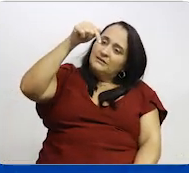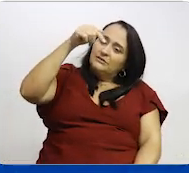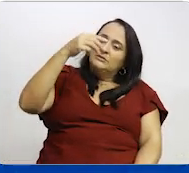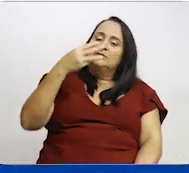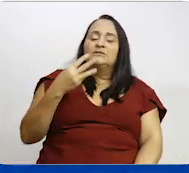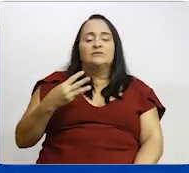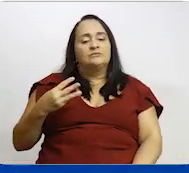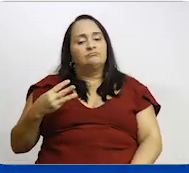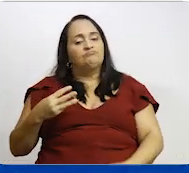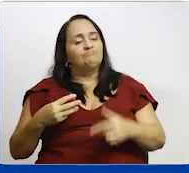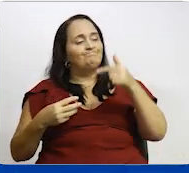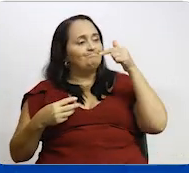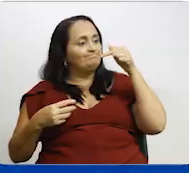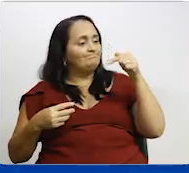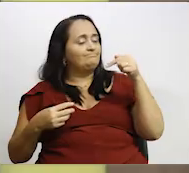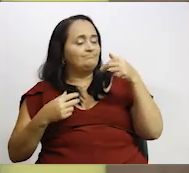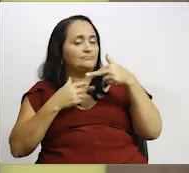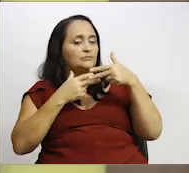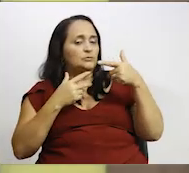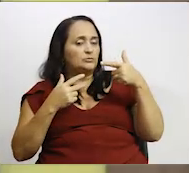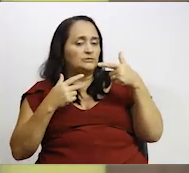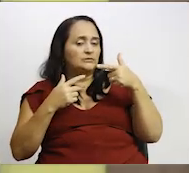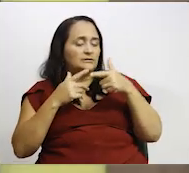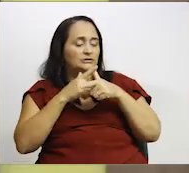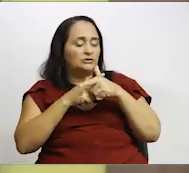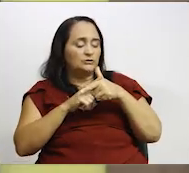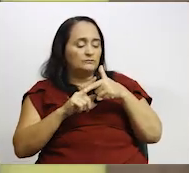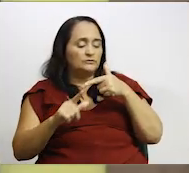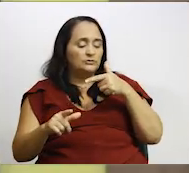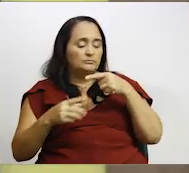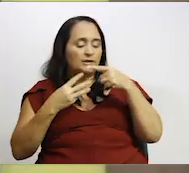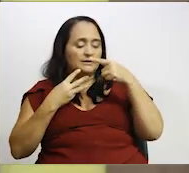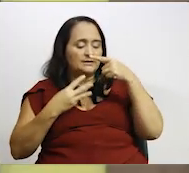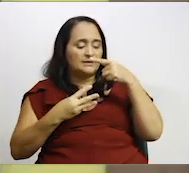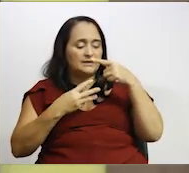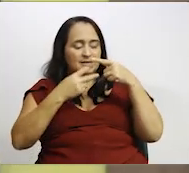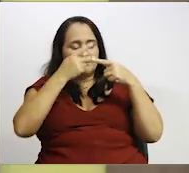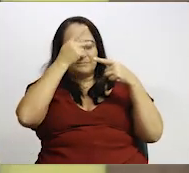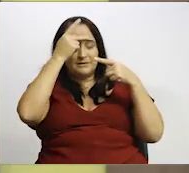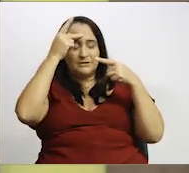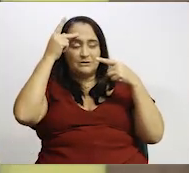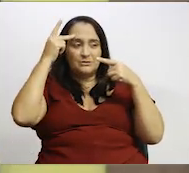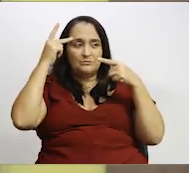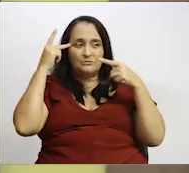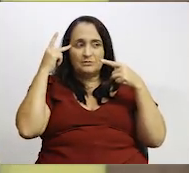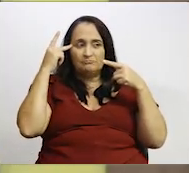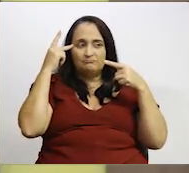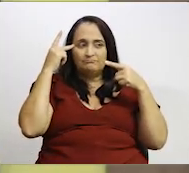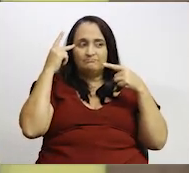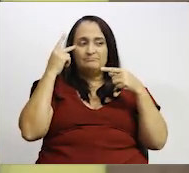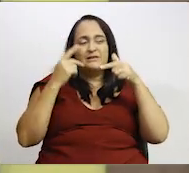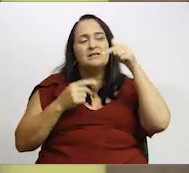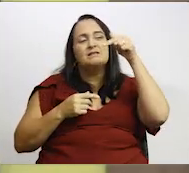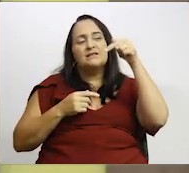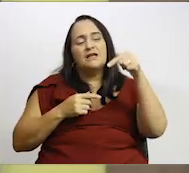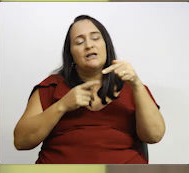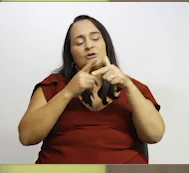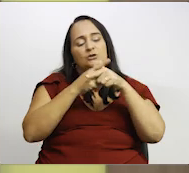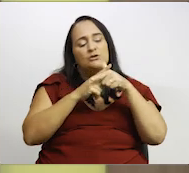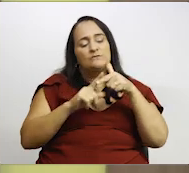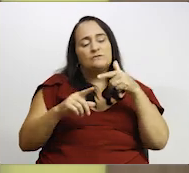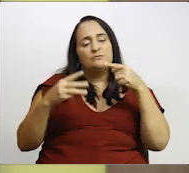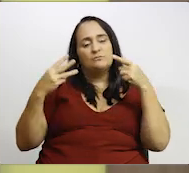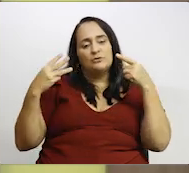coisas para 3 pessoas. Vamos pensar, 7 coisas para 3 pessoas, 7 dividido por